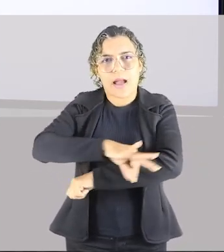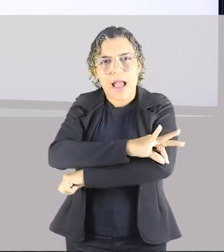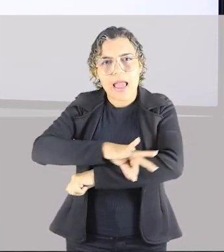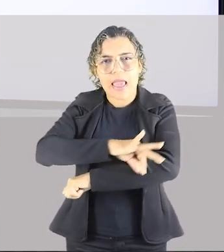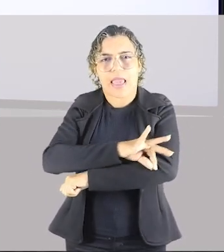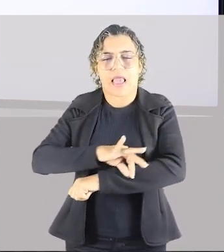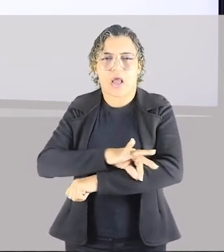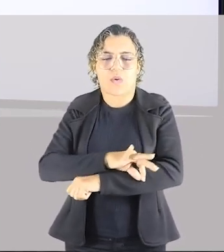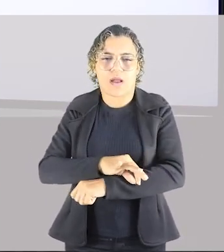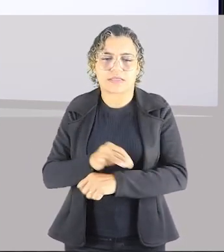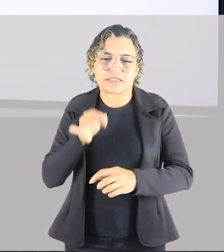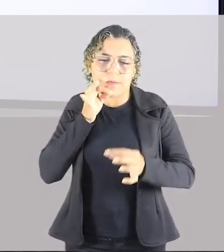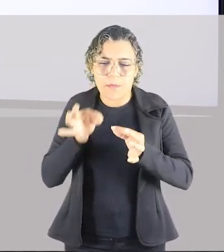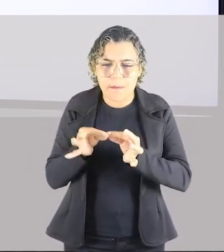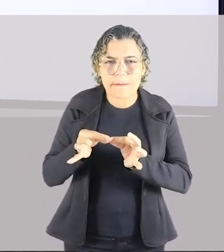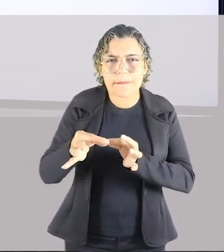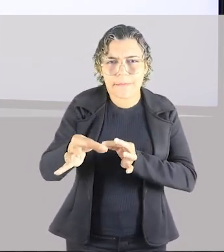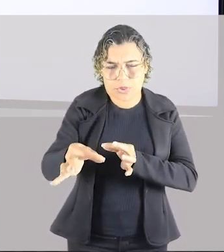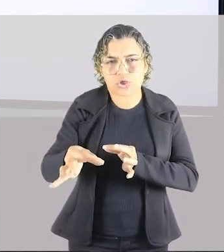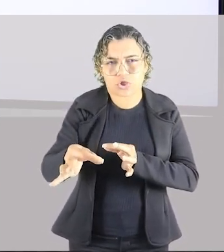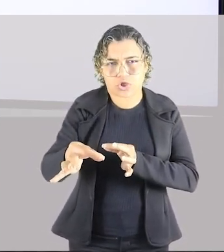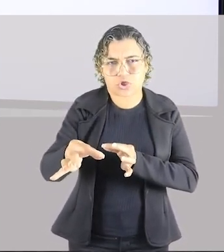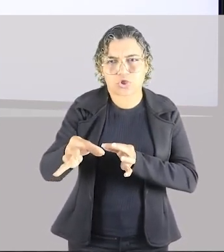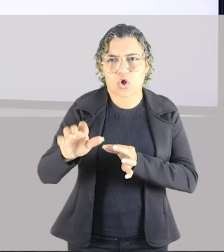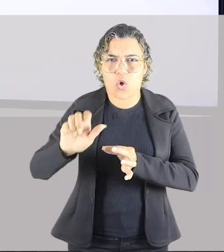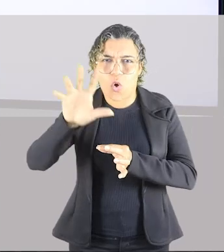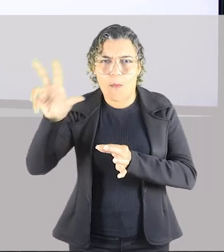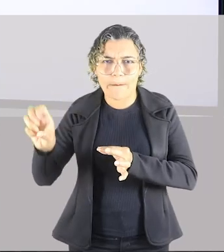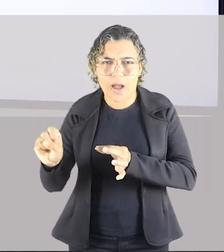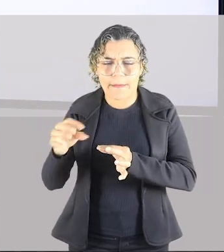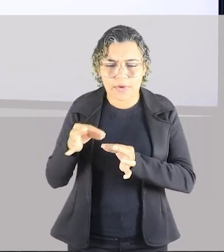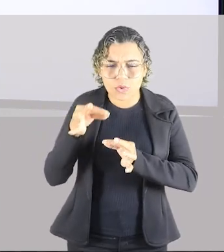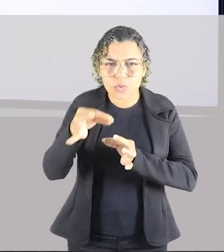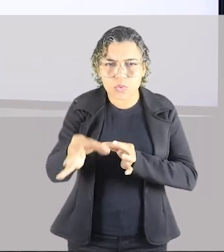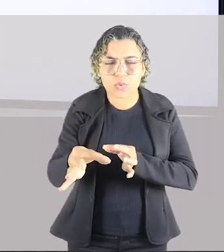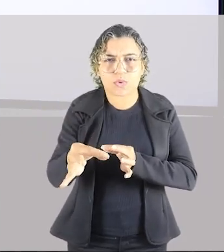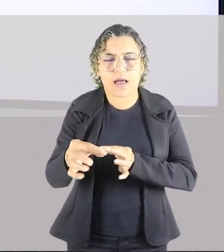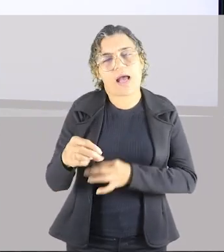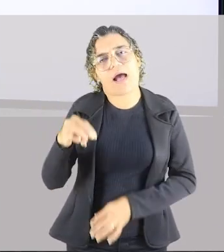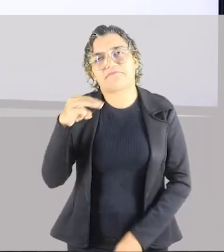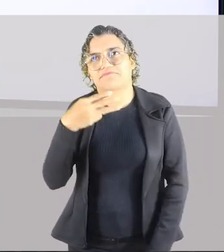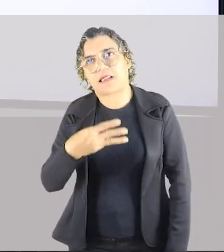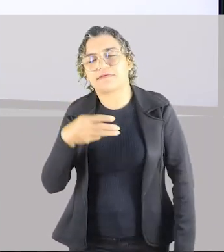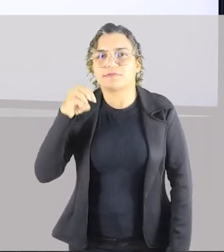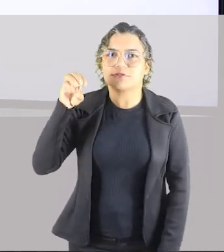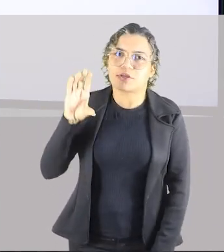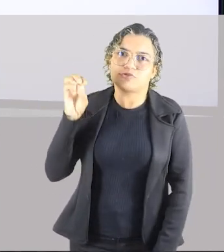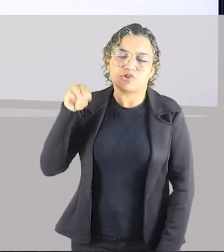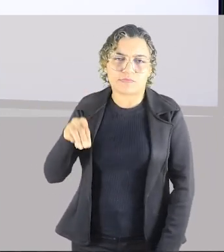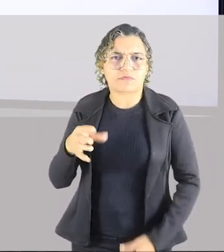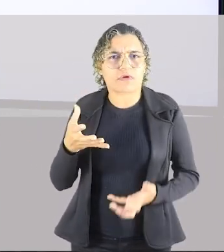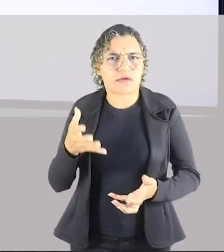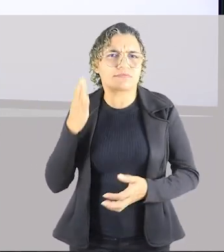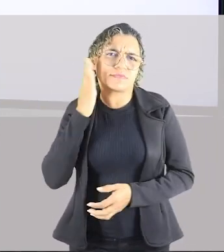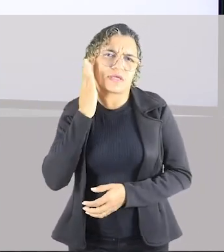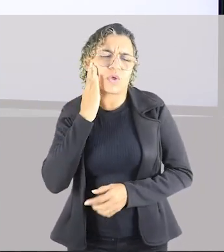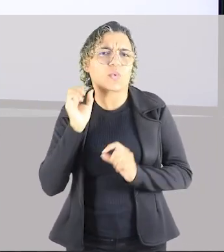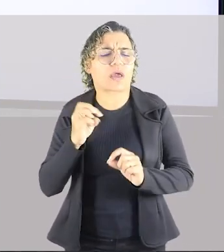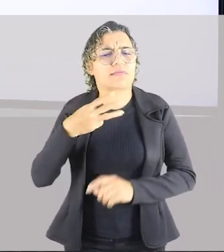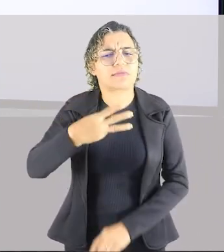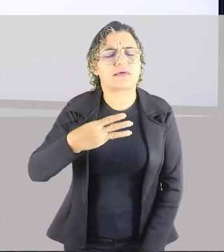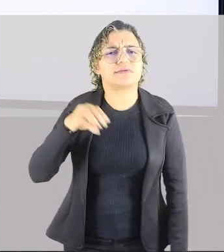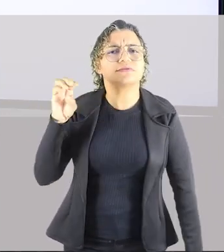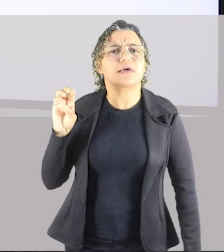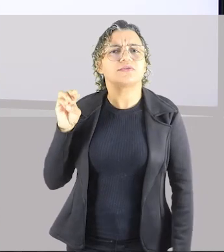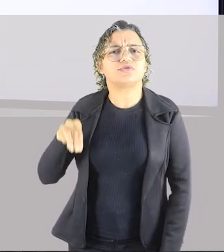de um ponto a outro no mapa X, deu 3 centímetros. O que você realmente quer saber nessa informação? Esses 3 centímetros no